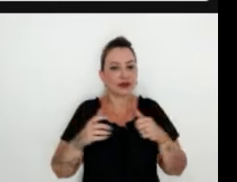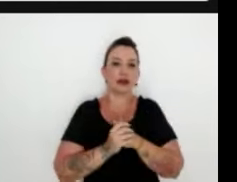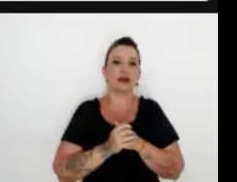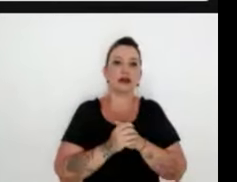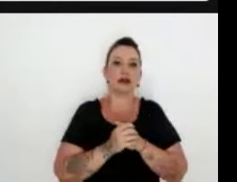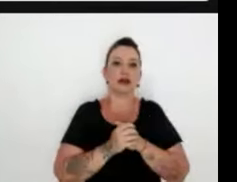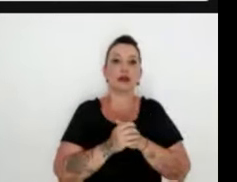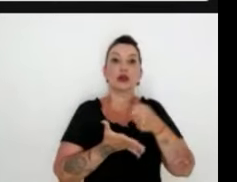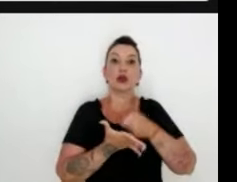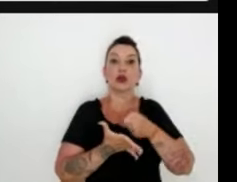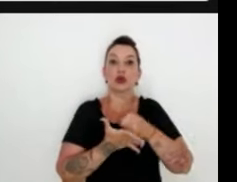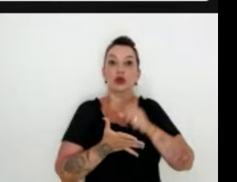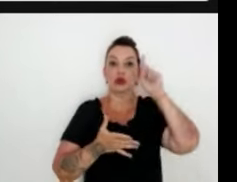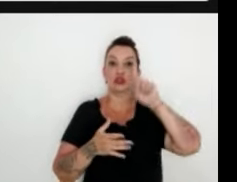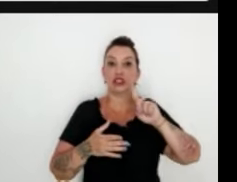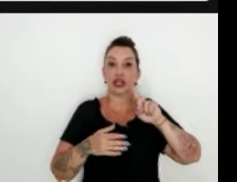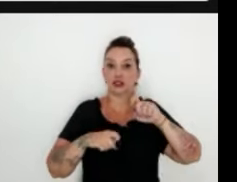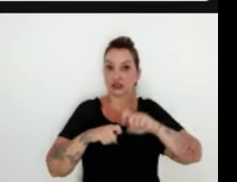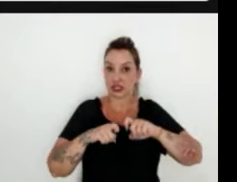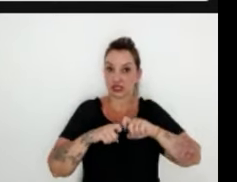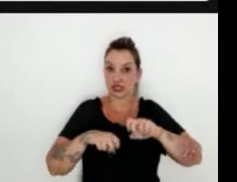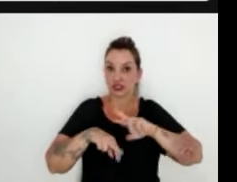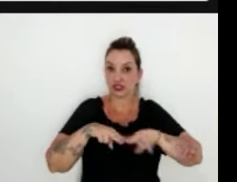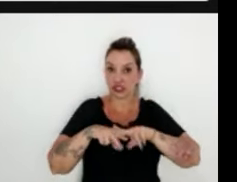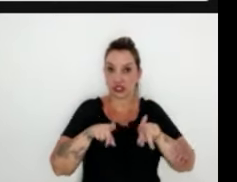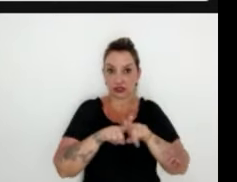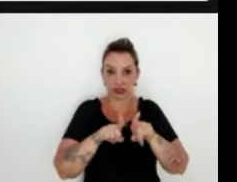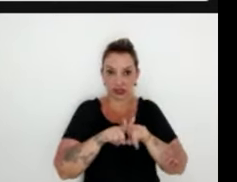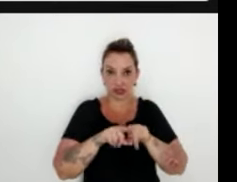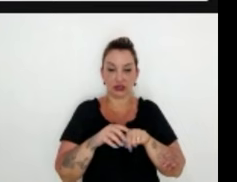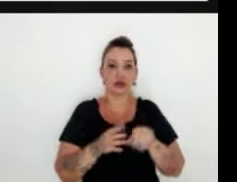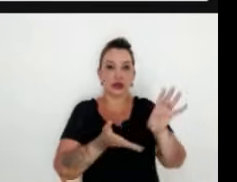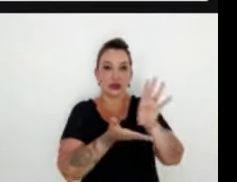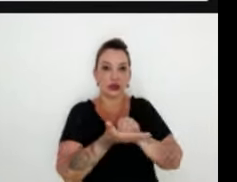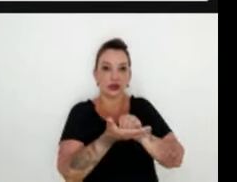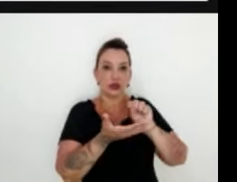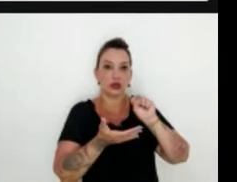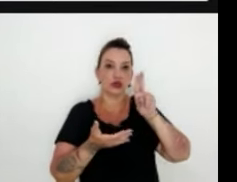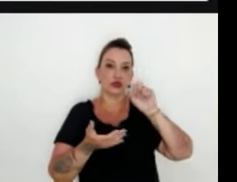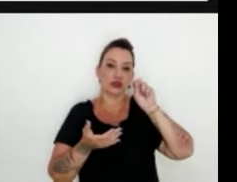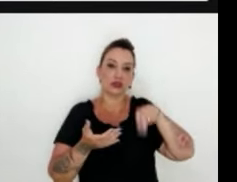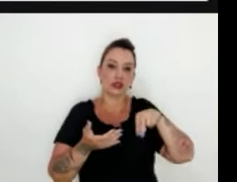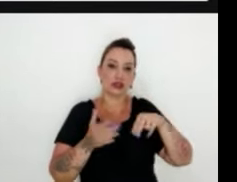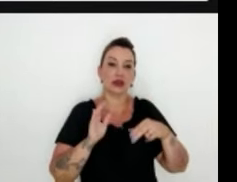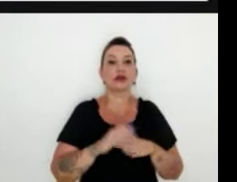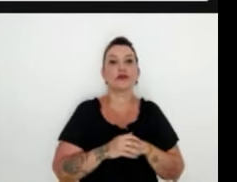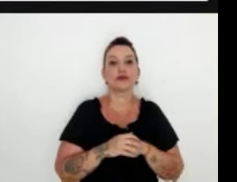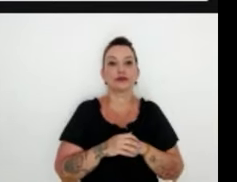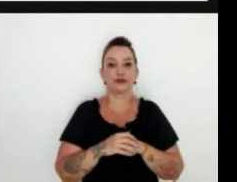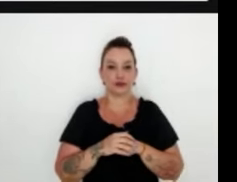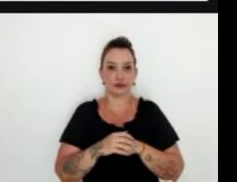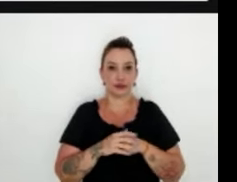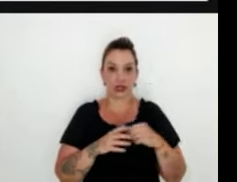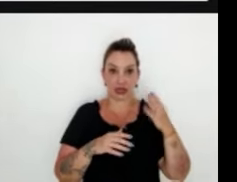consolidação de direitos sexuais e de gênero. Inspirada em Susan Faludi, a propósito do backlash